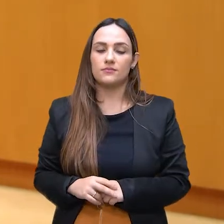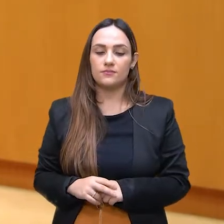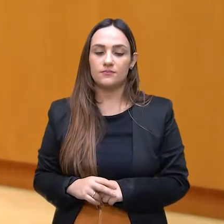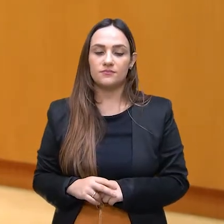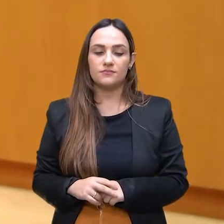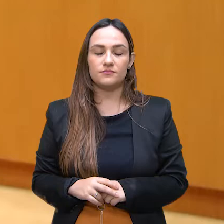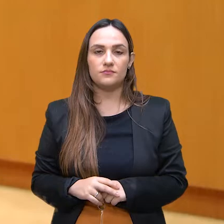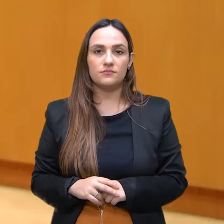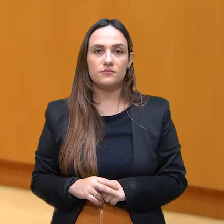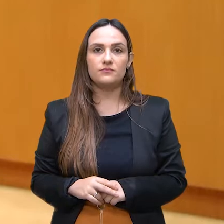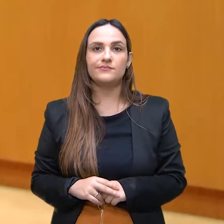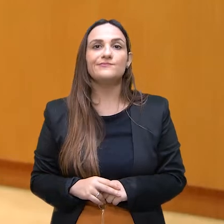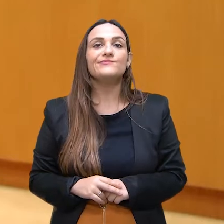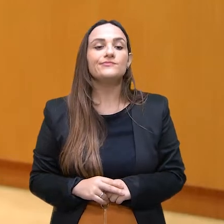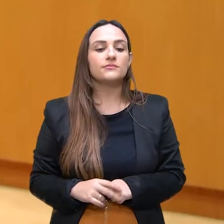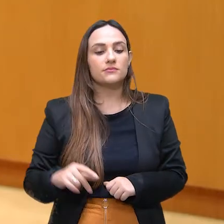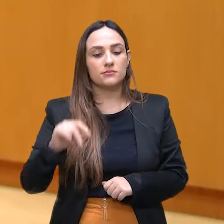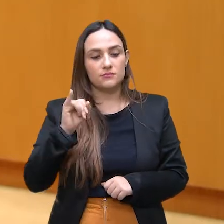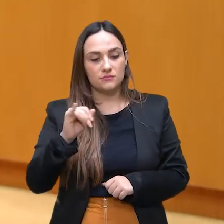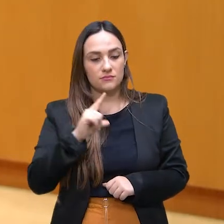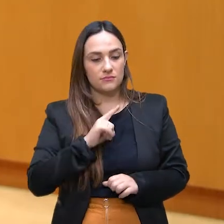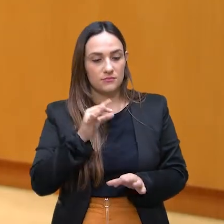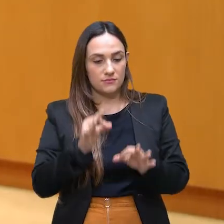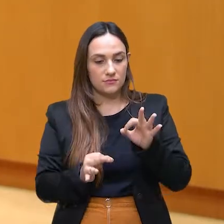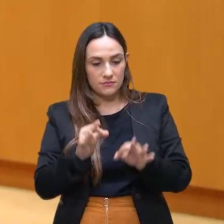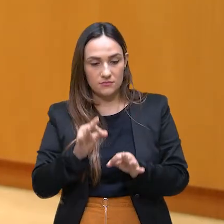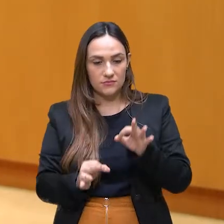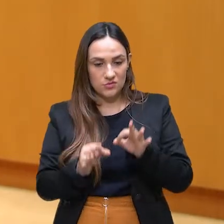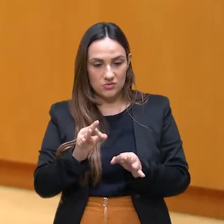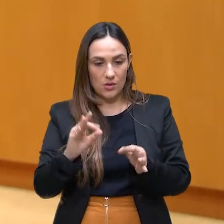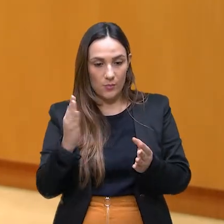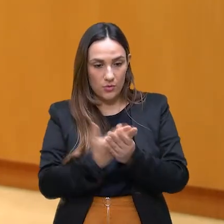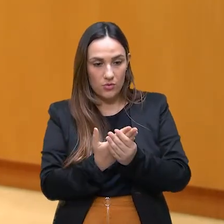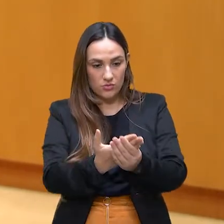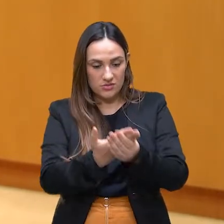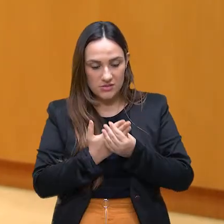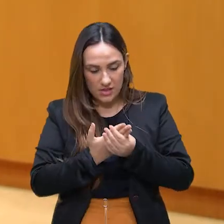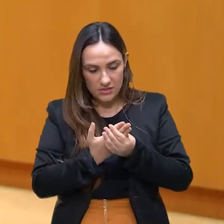Quando é distribuída uma ação judicial relativa à saúde,